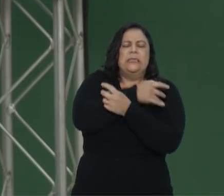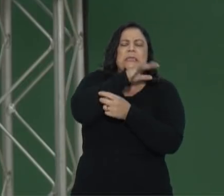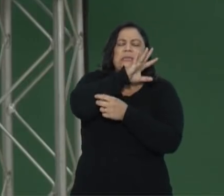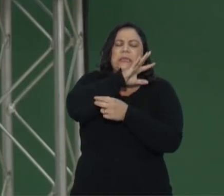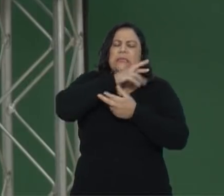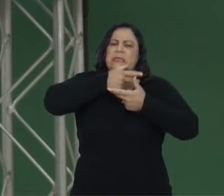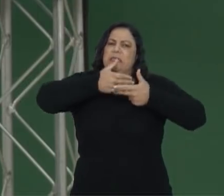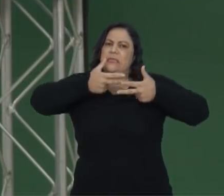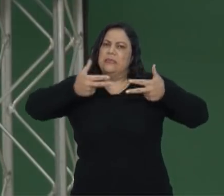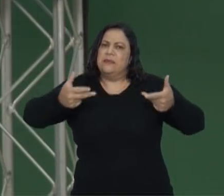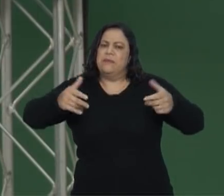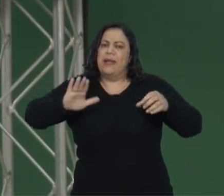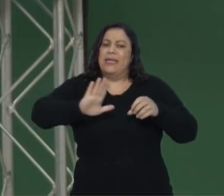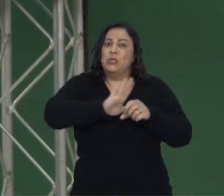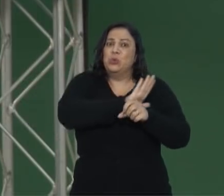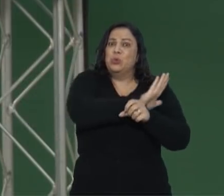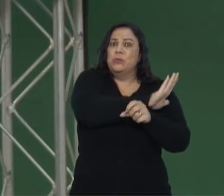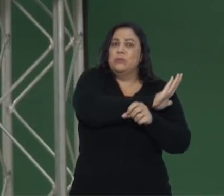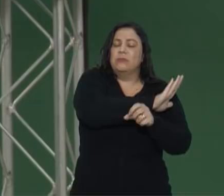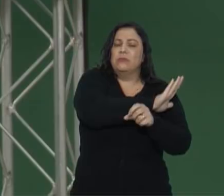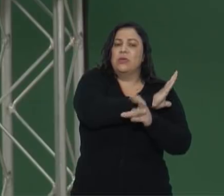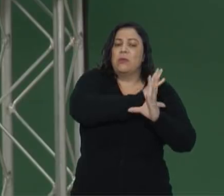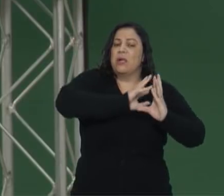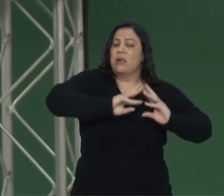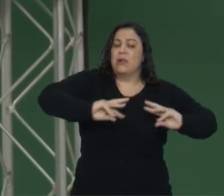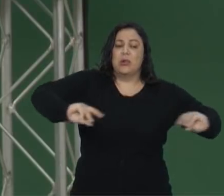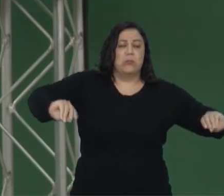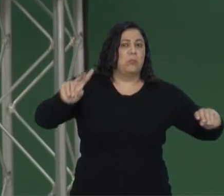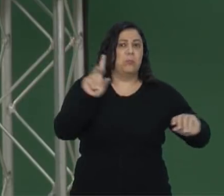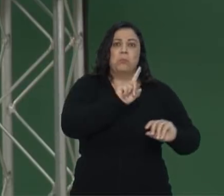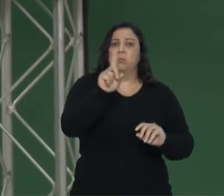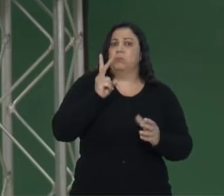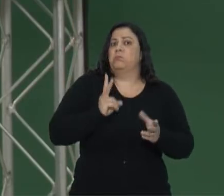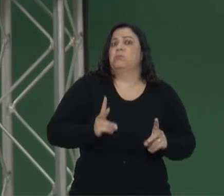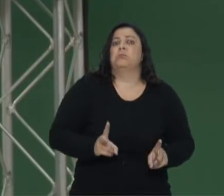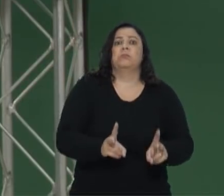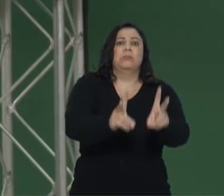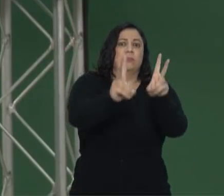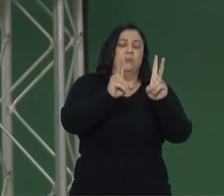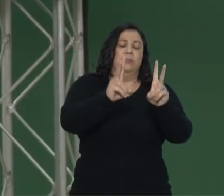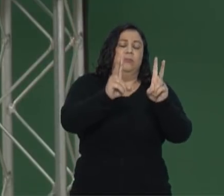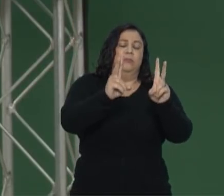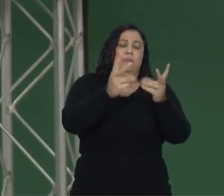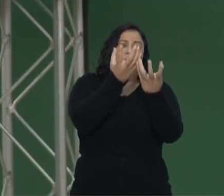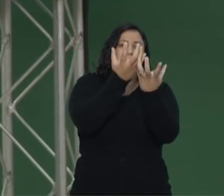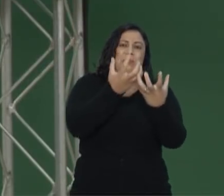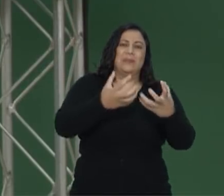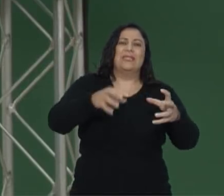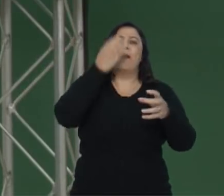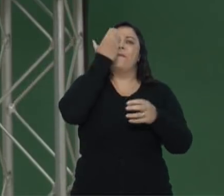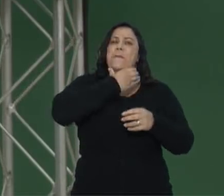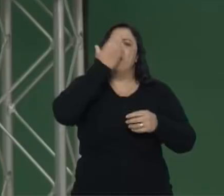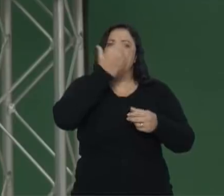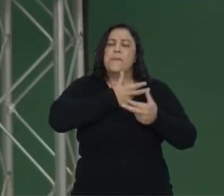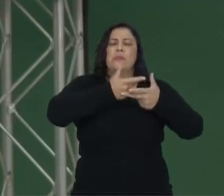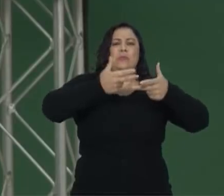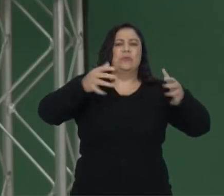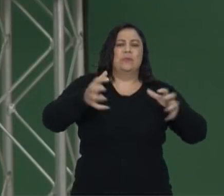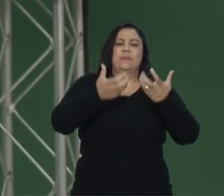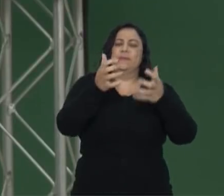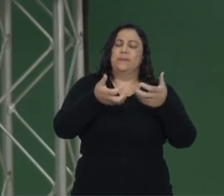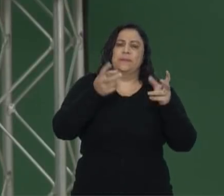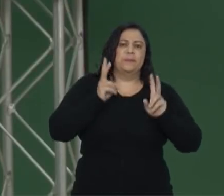espécies, porque não ia decompor os corpos deles. Ia ter restos de frutas, de vegetais e de animais. Então,